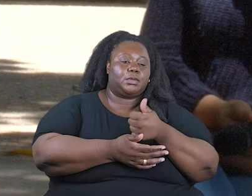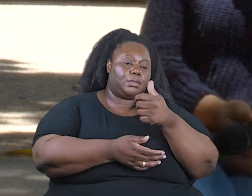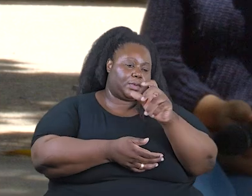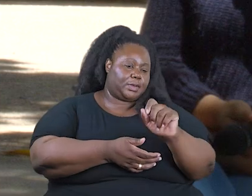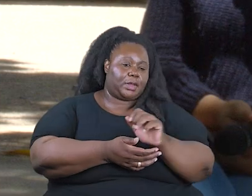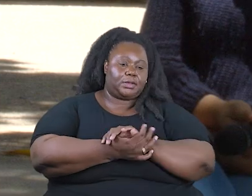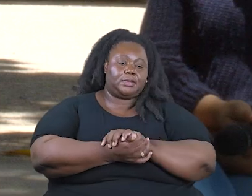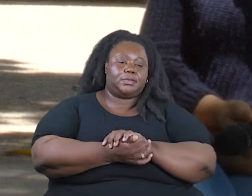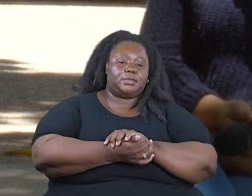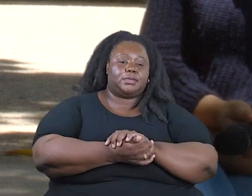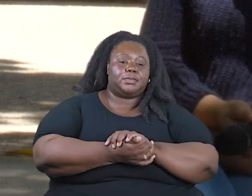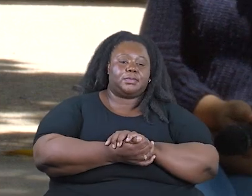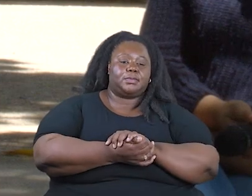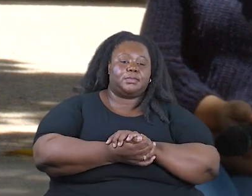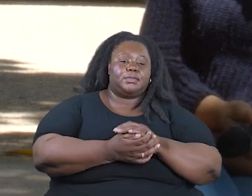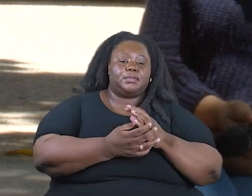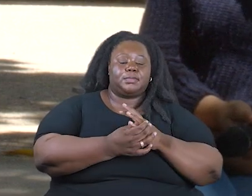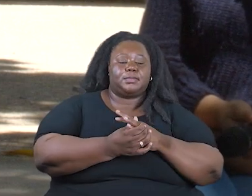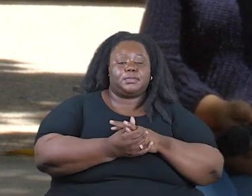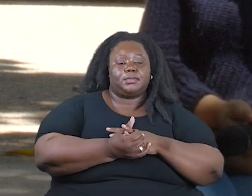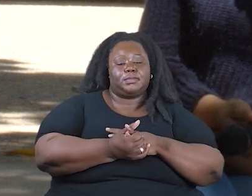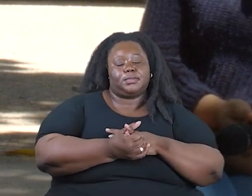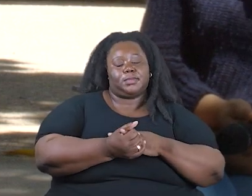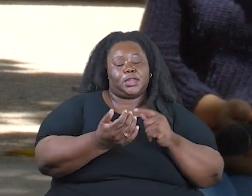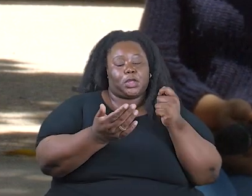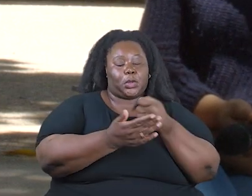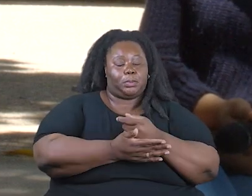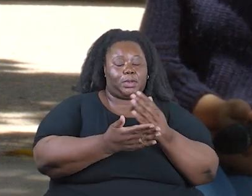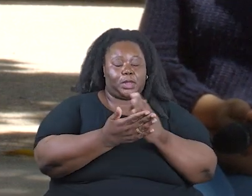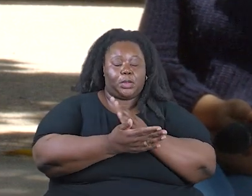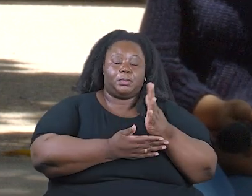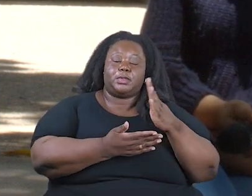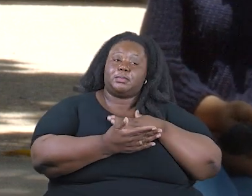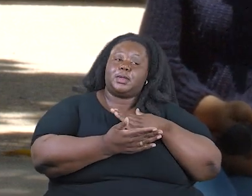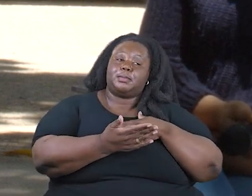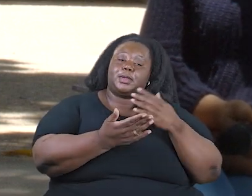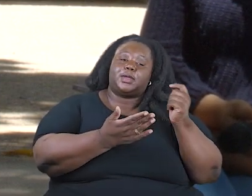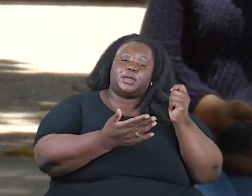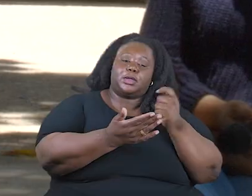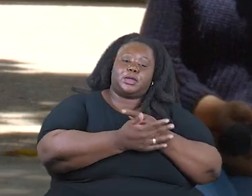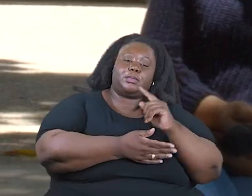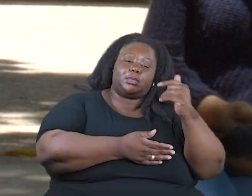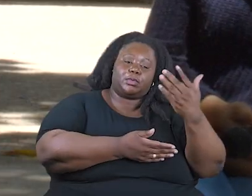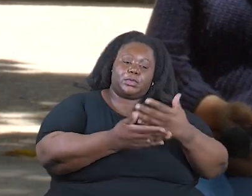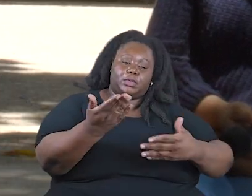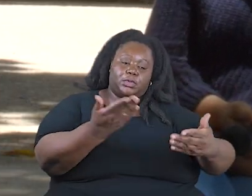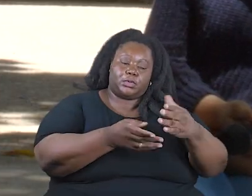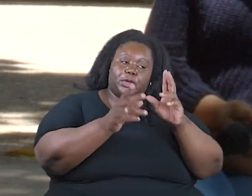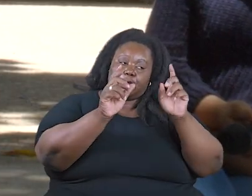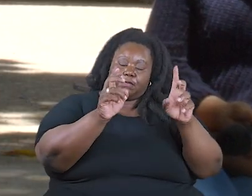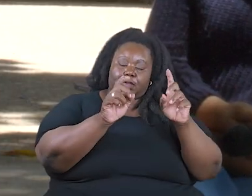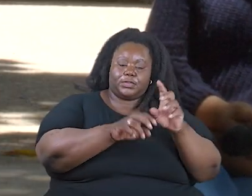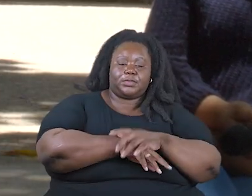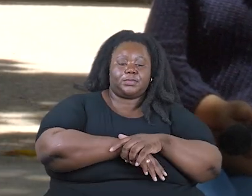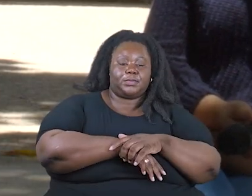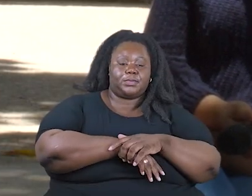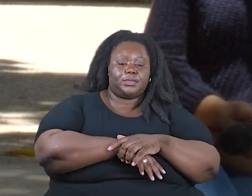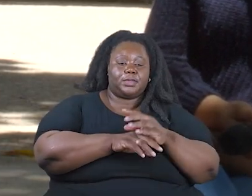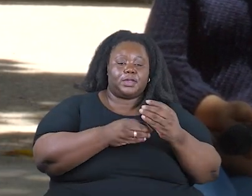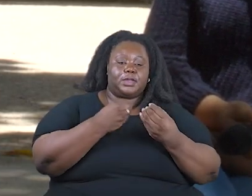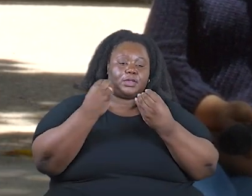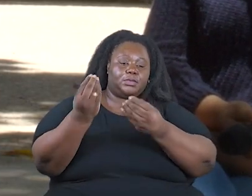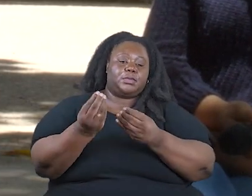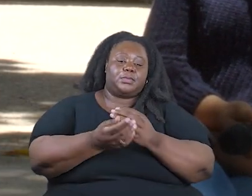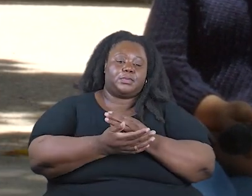comprei 10 cópias. Comprei algumas para mim, comprei algumas que eu troquei, que eu vendi, e aí doei